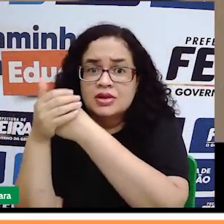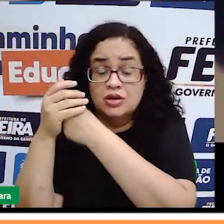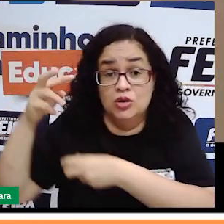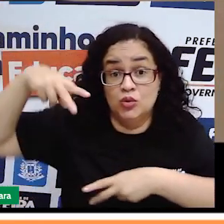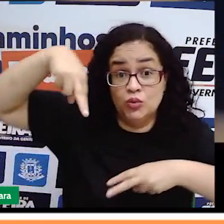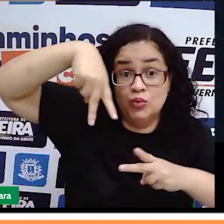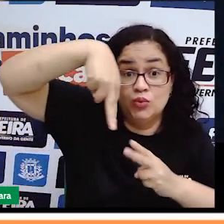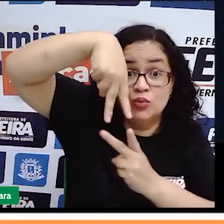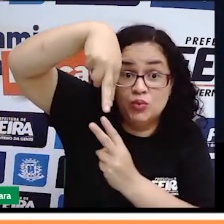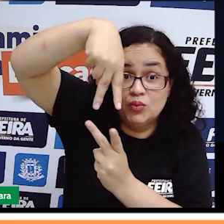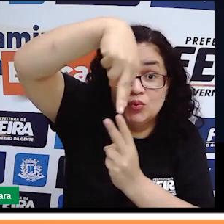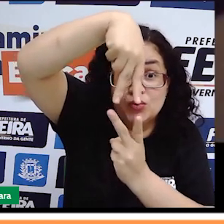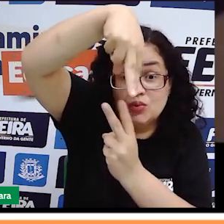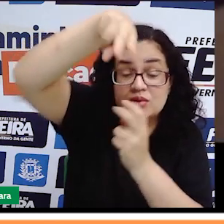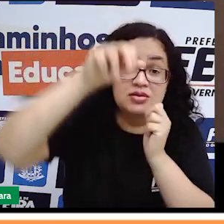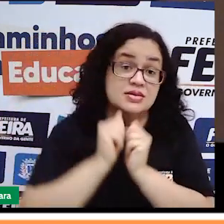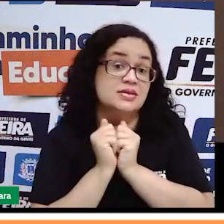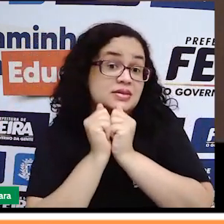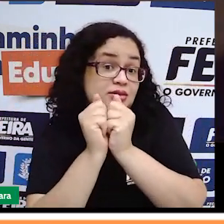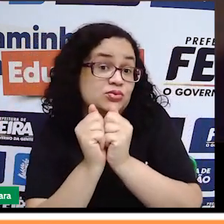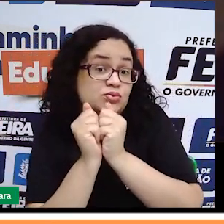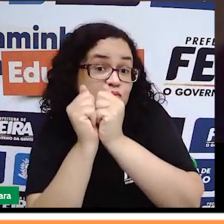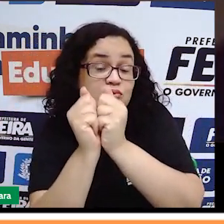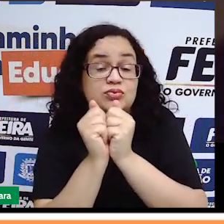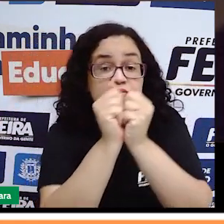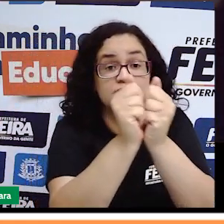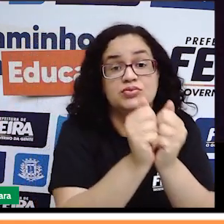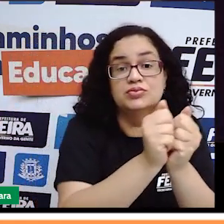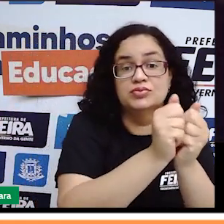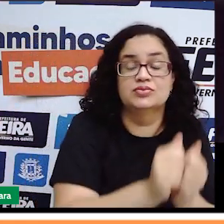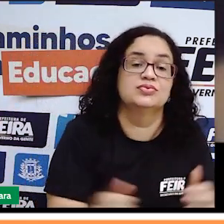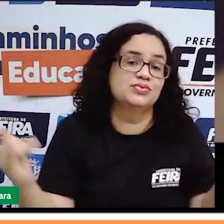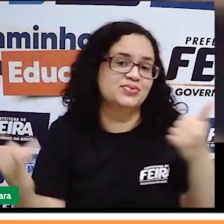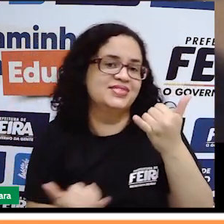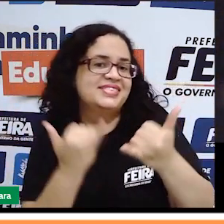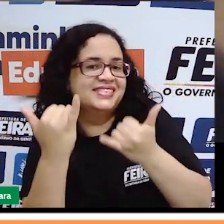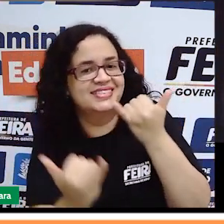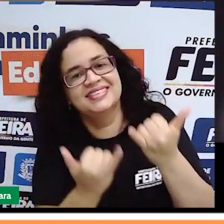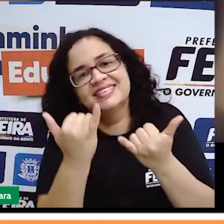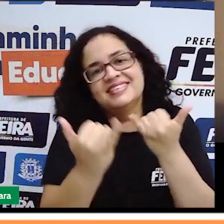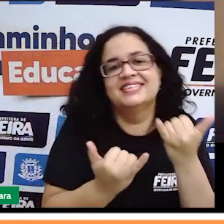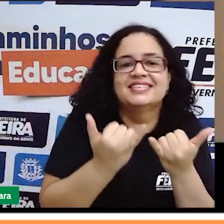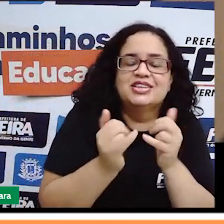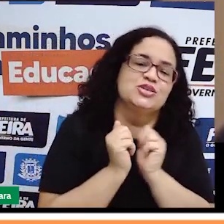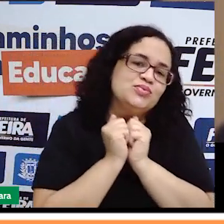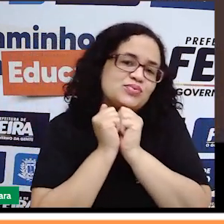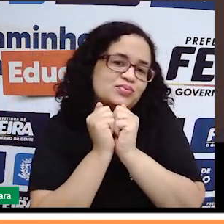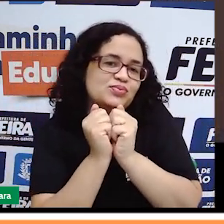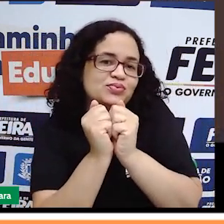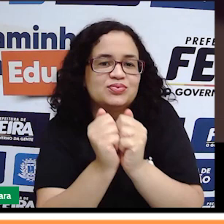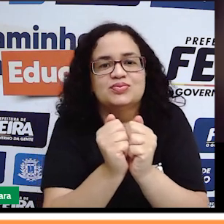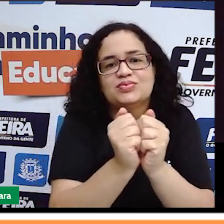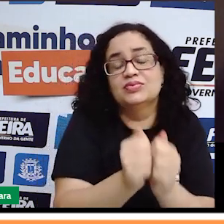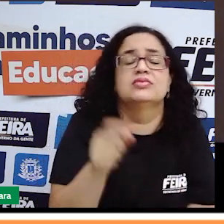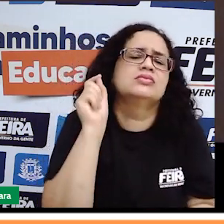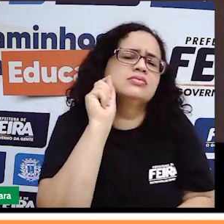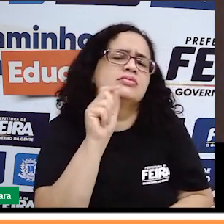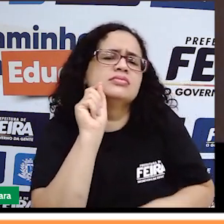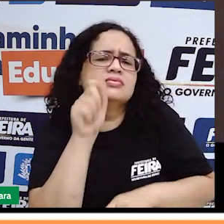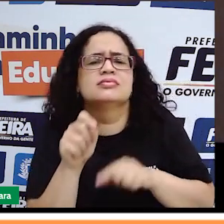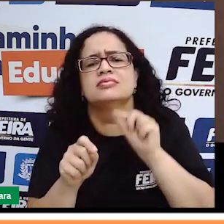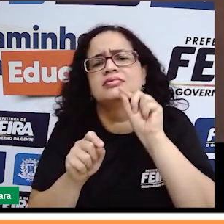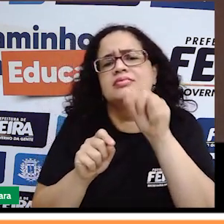chão. Anda sem lhe dar a mão. E na sua brincadeira é super companheira. O que é o que é?